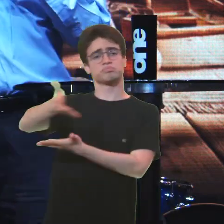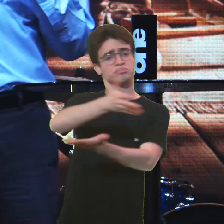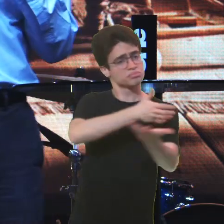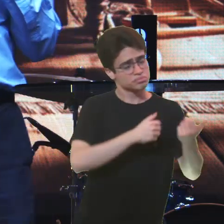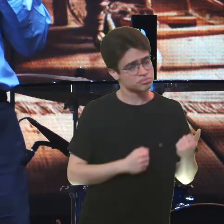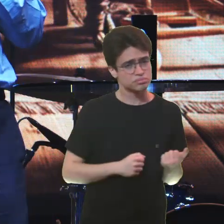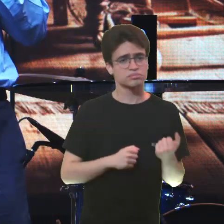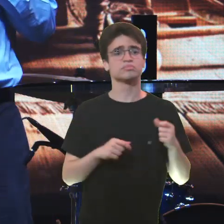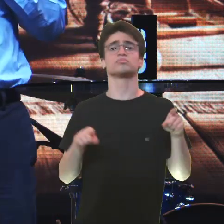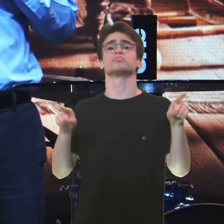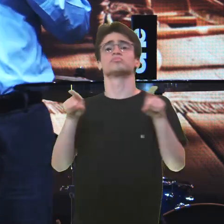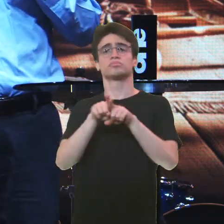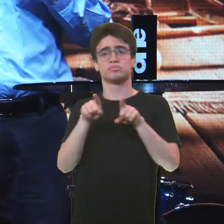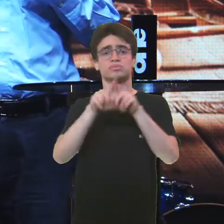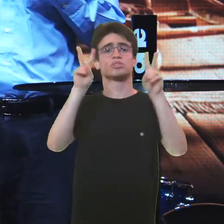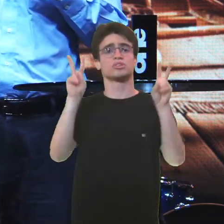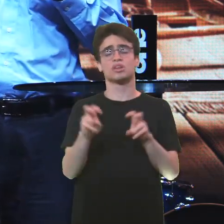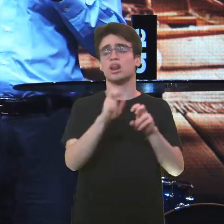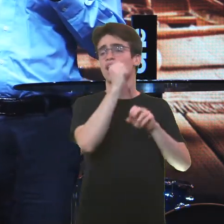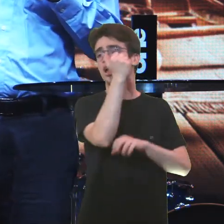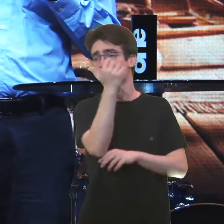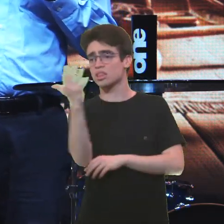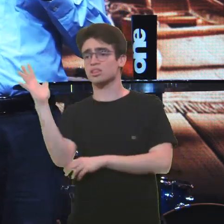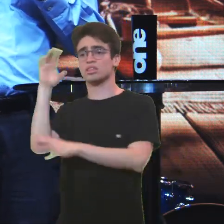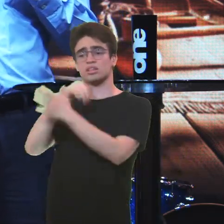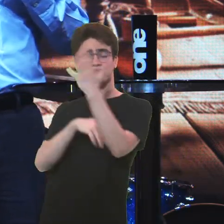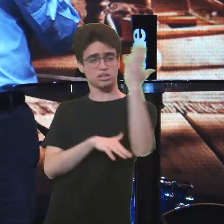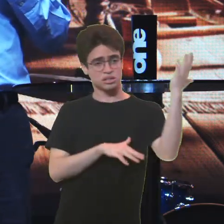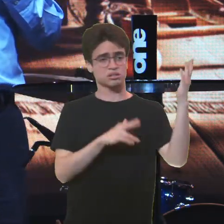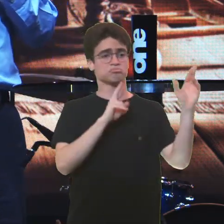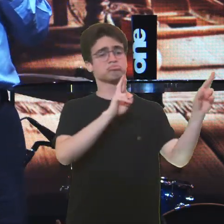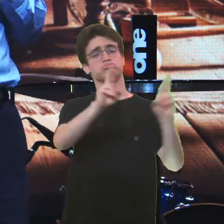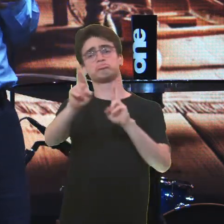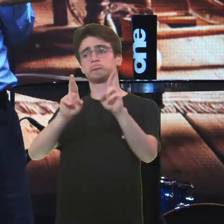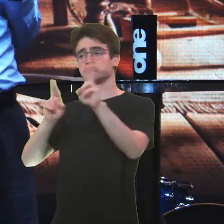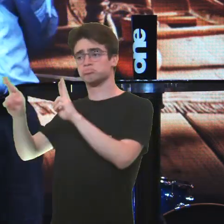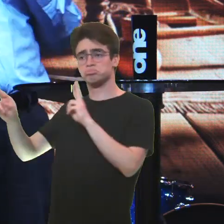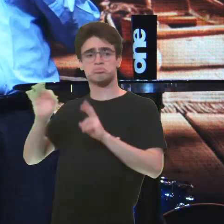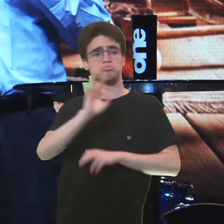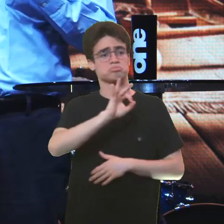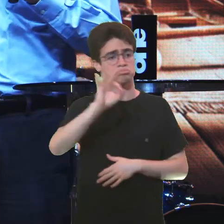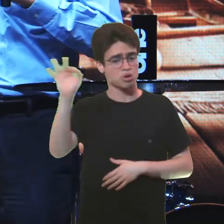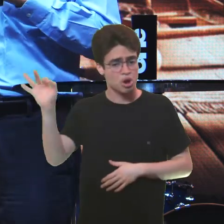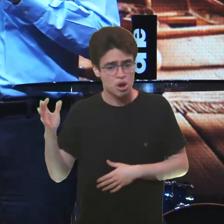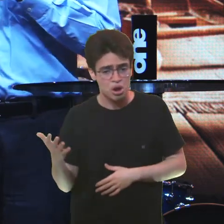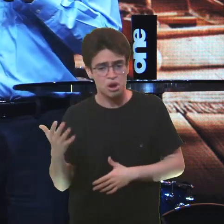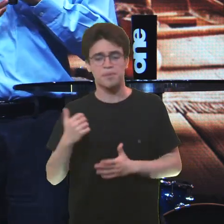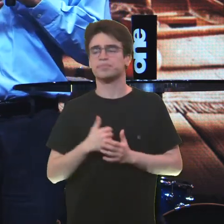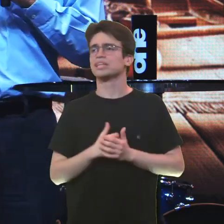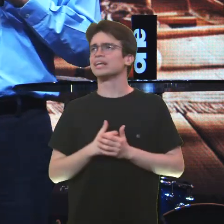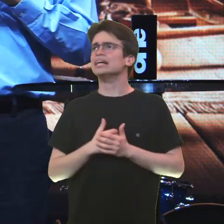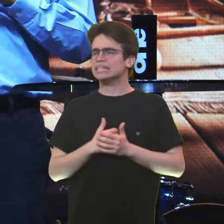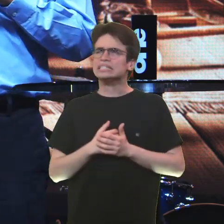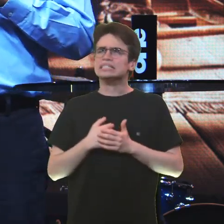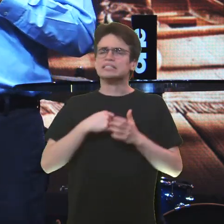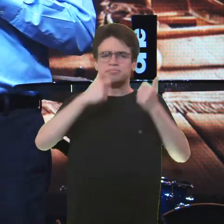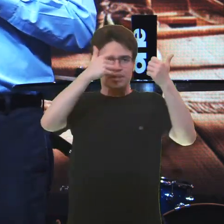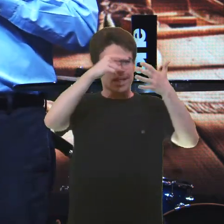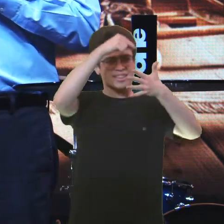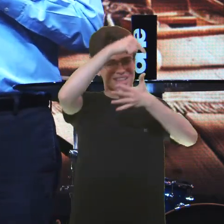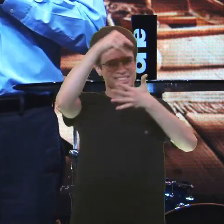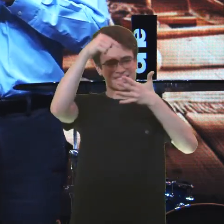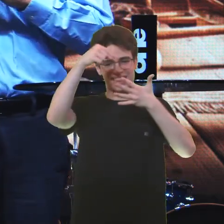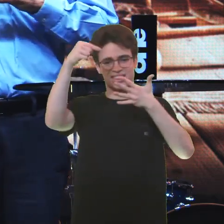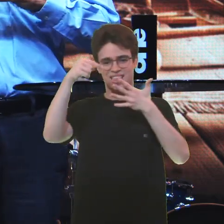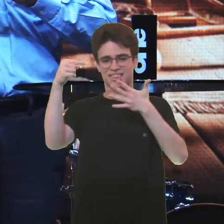buenas relaciones con la naturaleza. bom relacionamento com a natureza. Todas estas ideas que estoy mencionando Todas essas ideias que eu